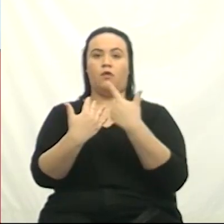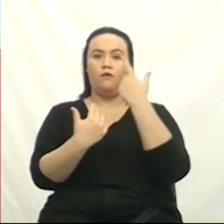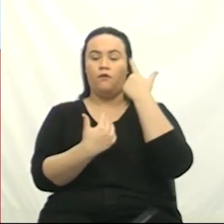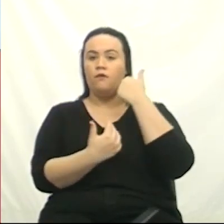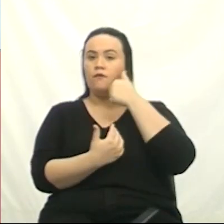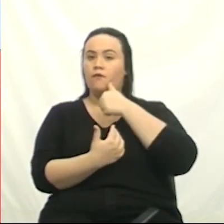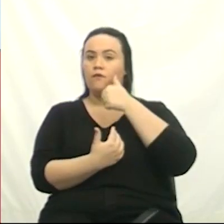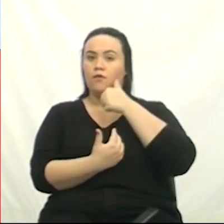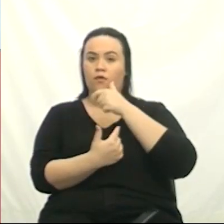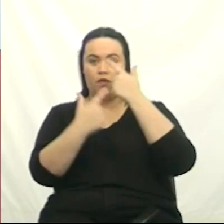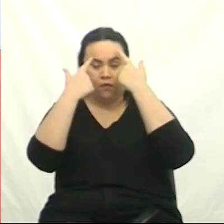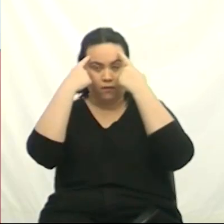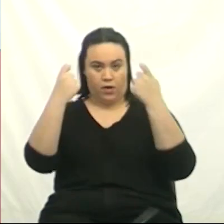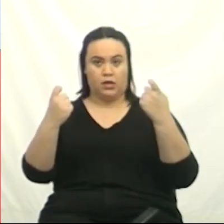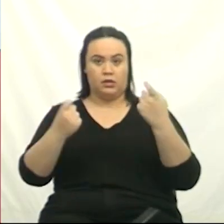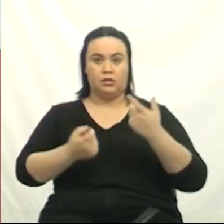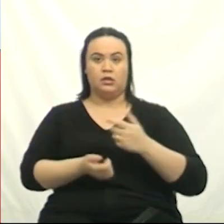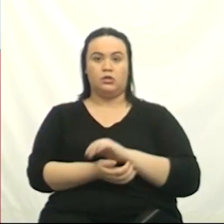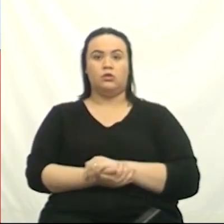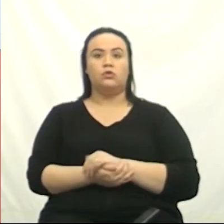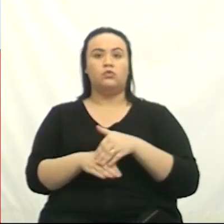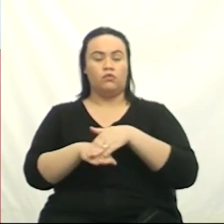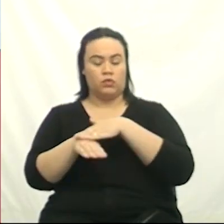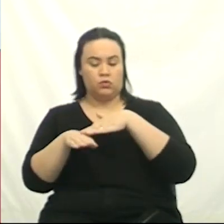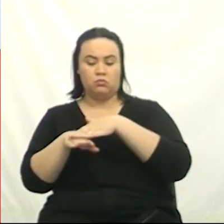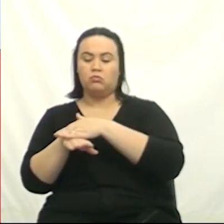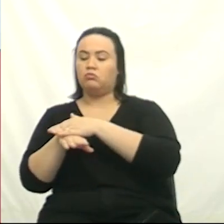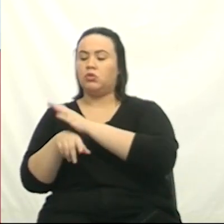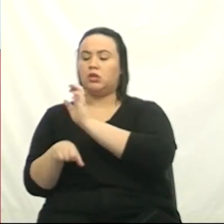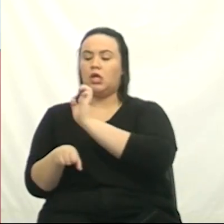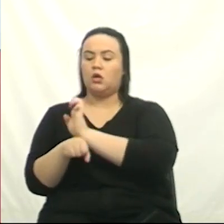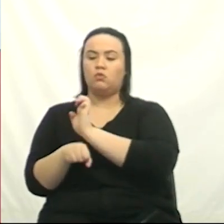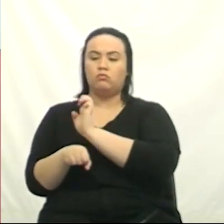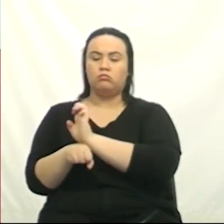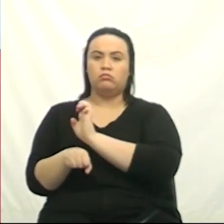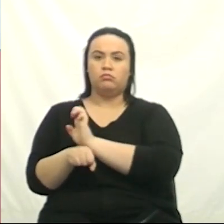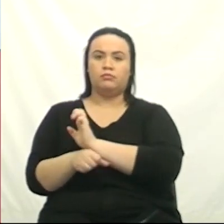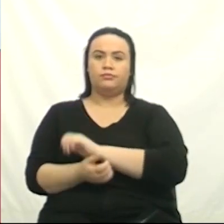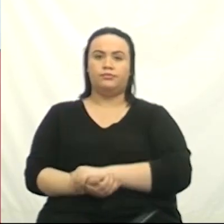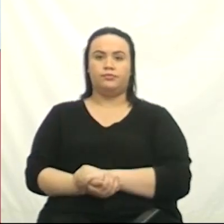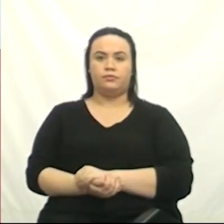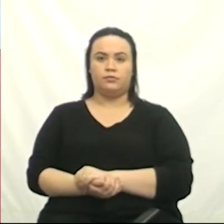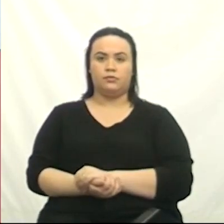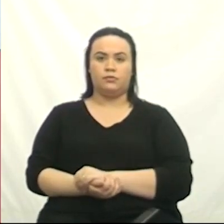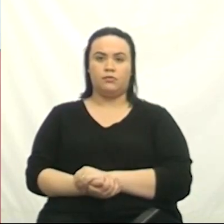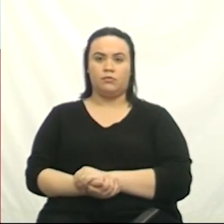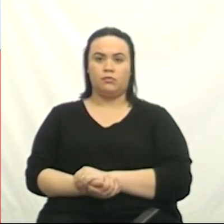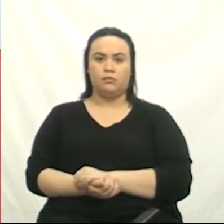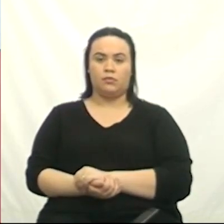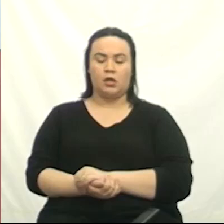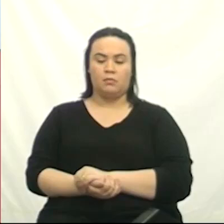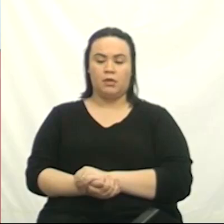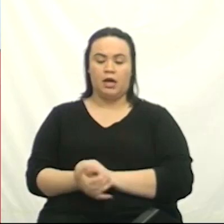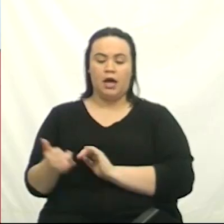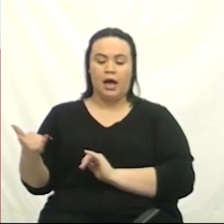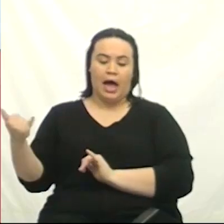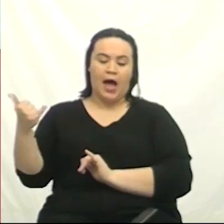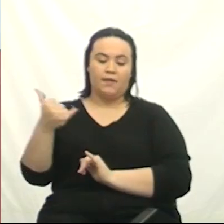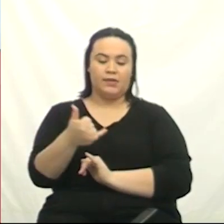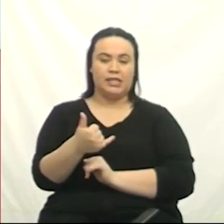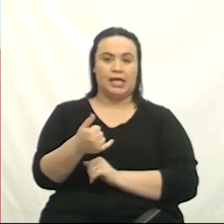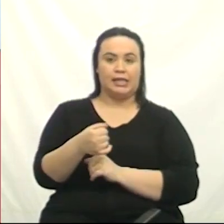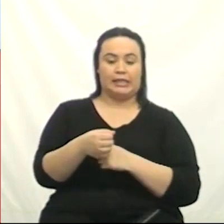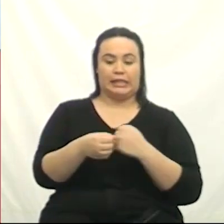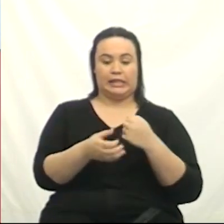contra uma mulher que procurou a Procuradoria Estadual e ativando portanto a Municipal para que a gente possa fazer o contato